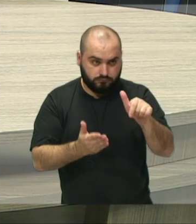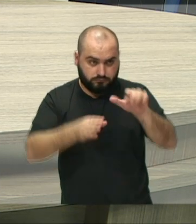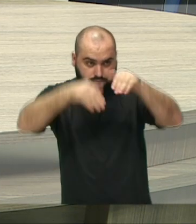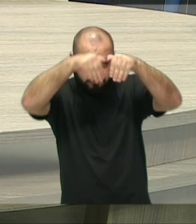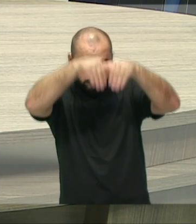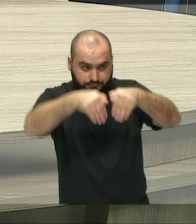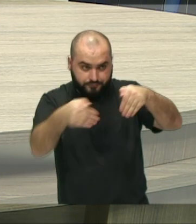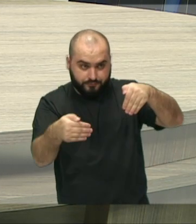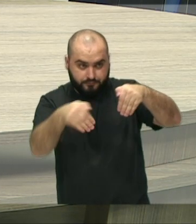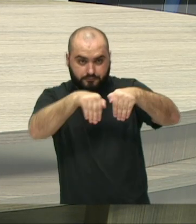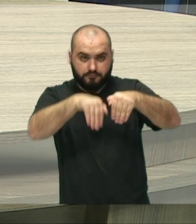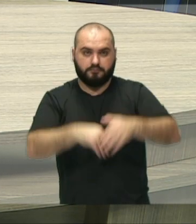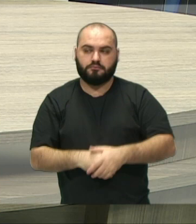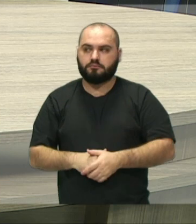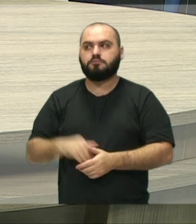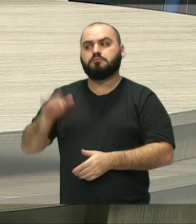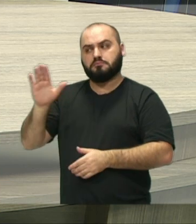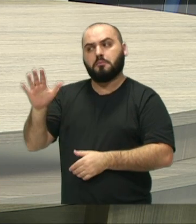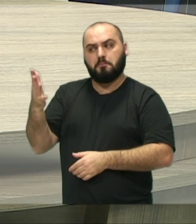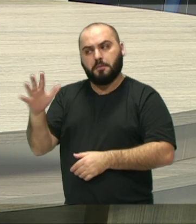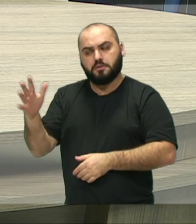barragem. Aproximadamente.